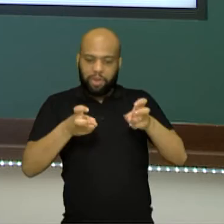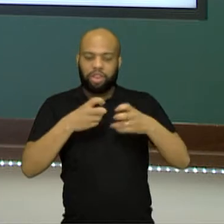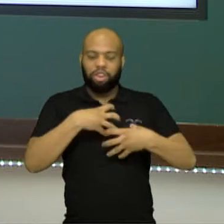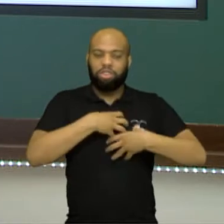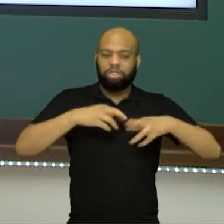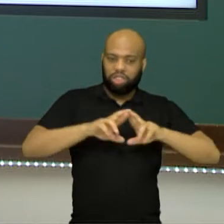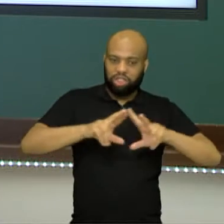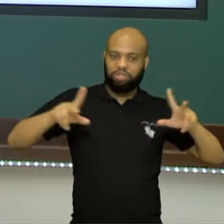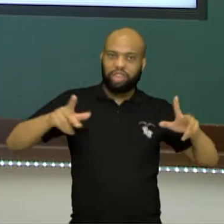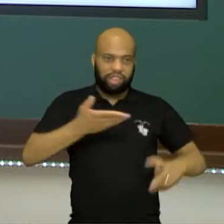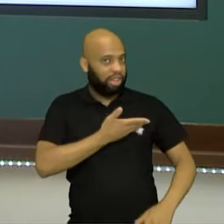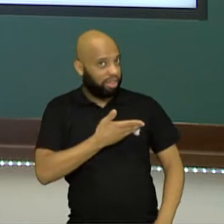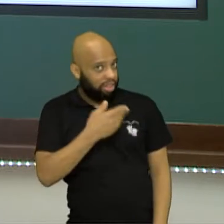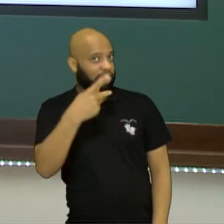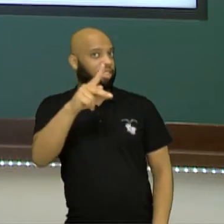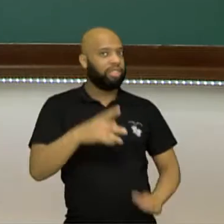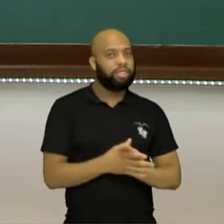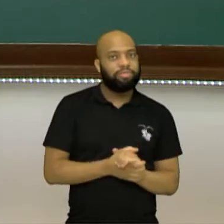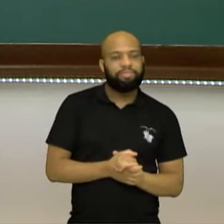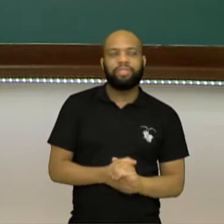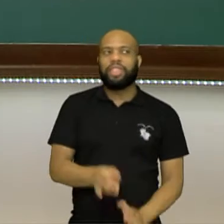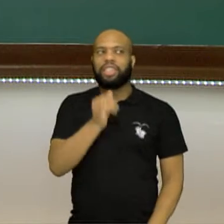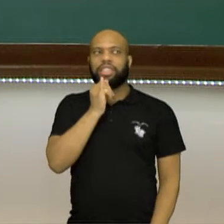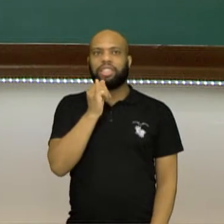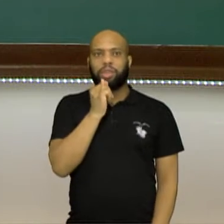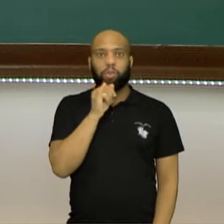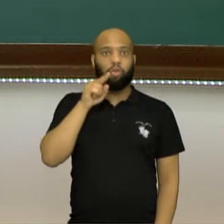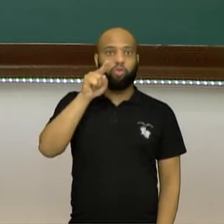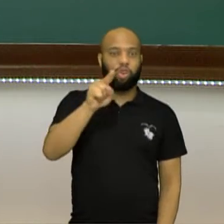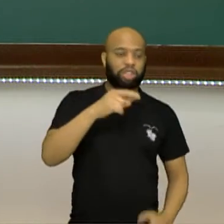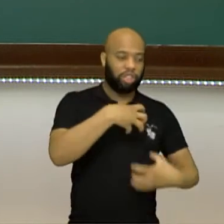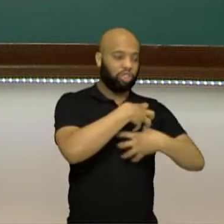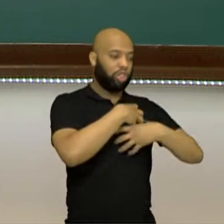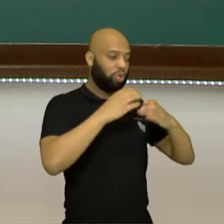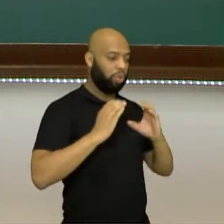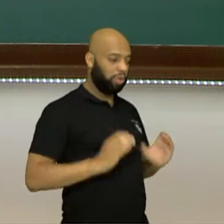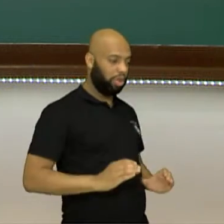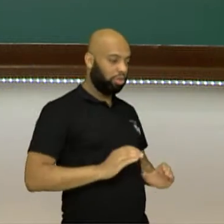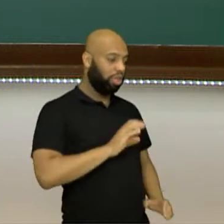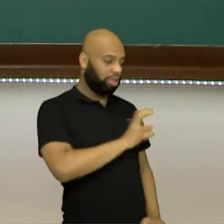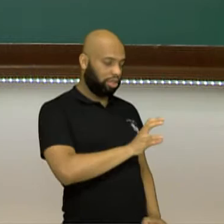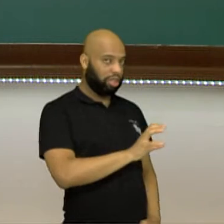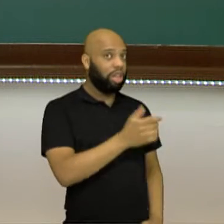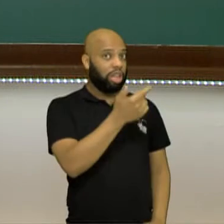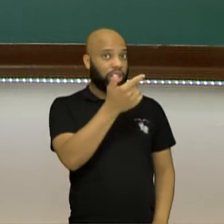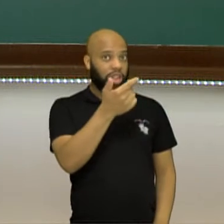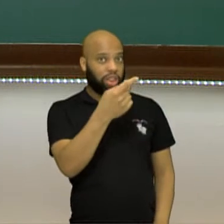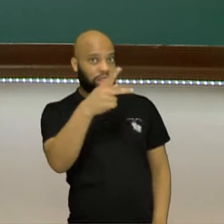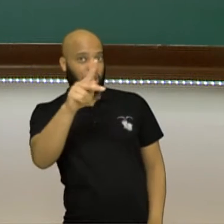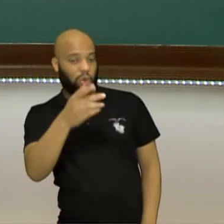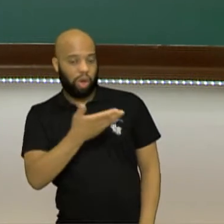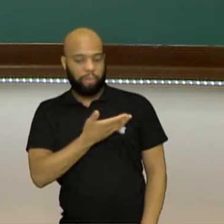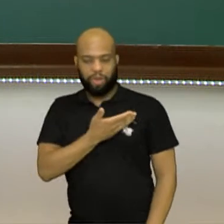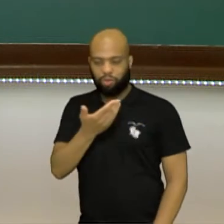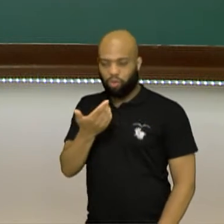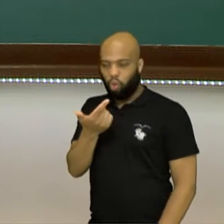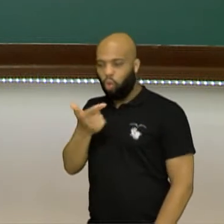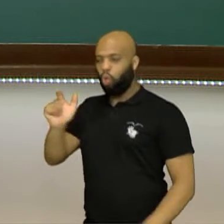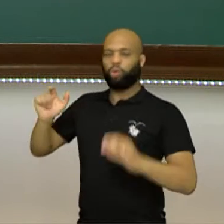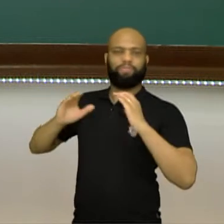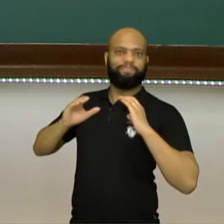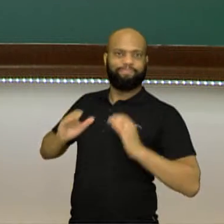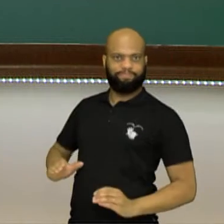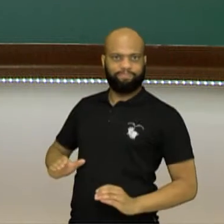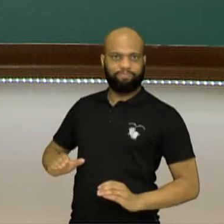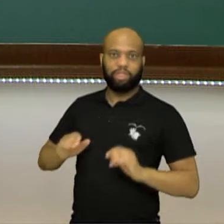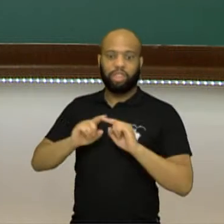diferentes entre os seus colegas? Você pode se comportar de uma maneira estudando, e os seus colegas? Todos se comportam da mesma maneira? Todos